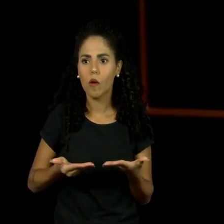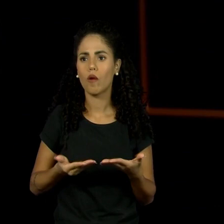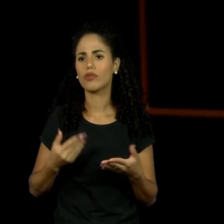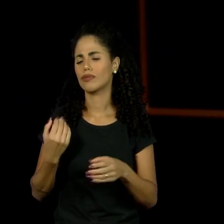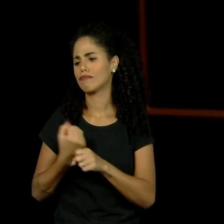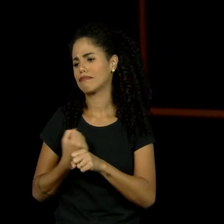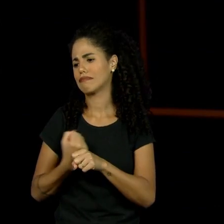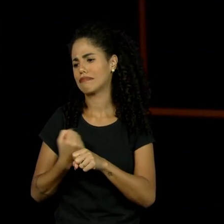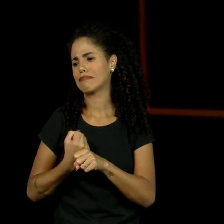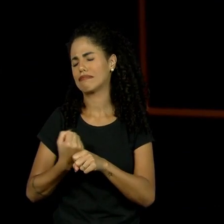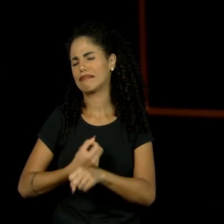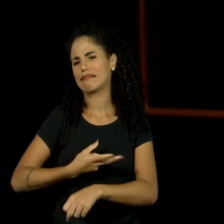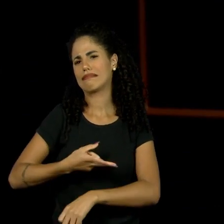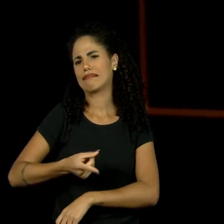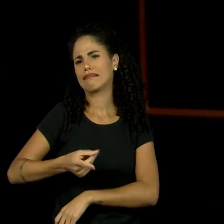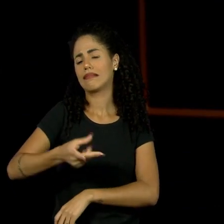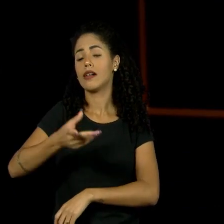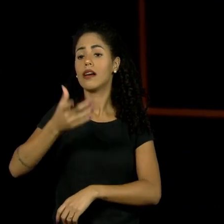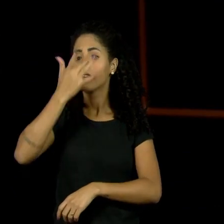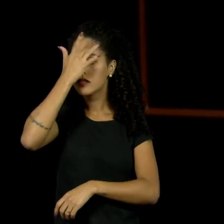anos depois, ainda me procuram.